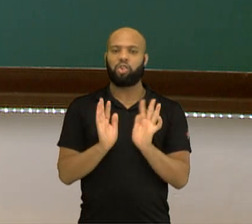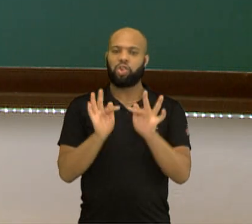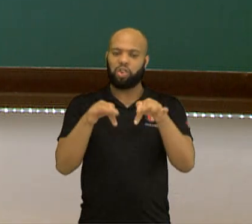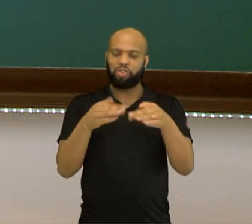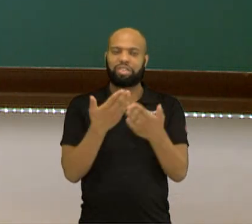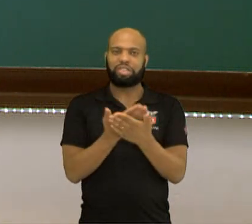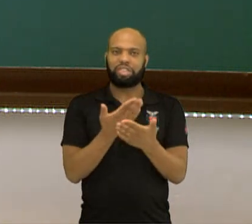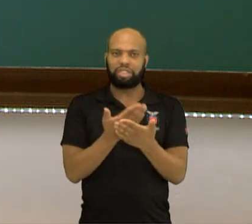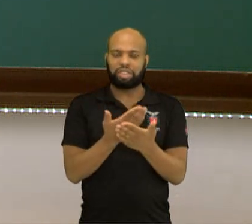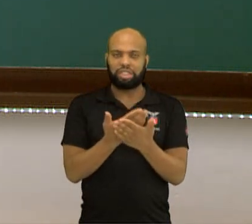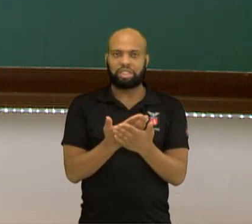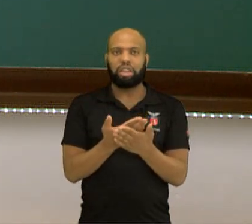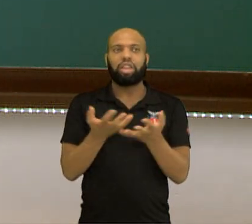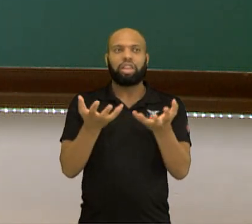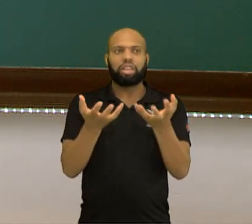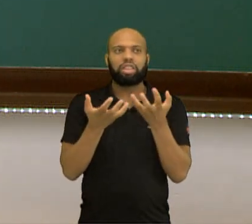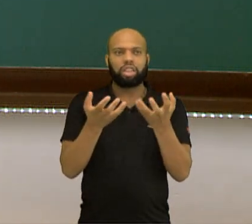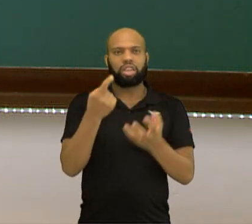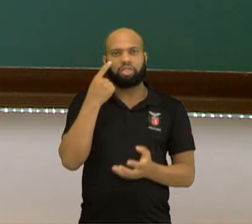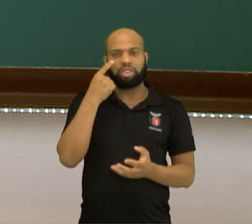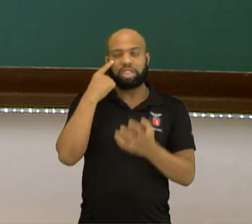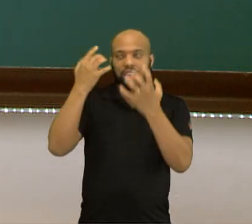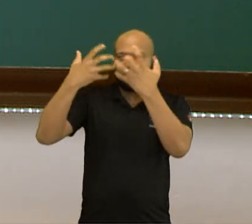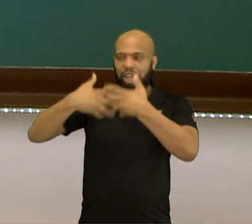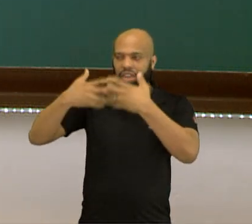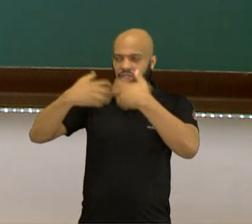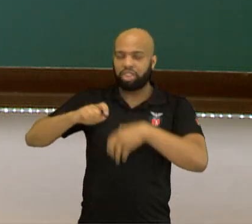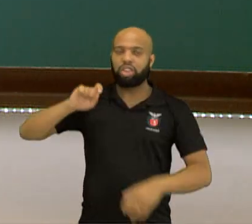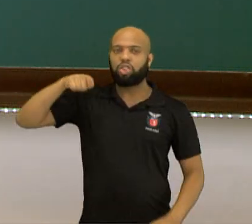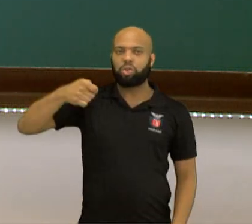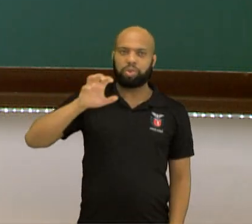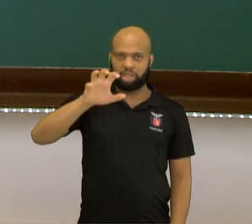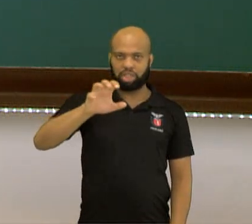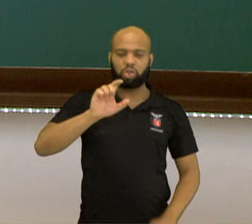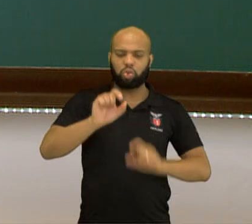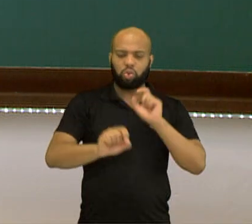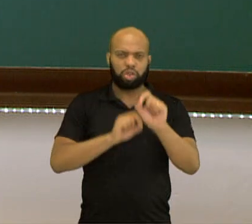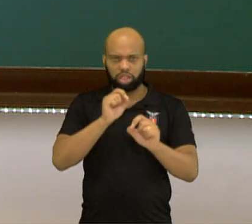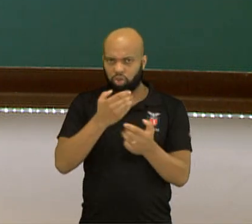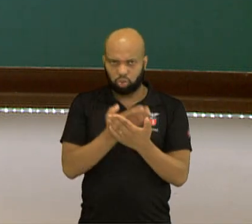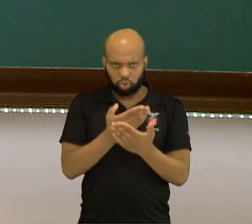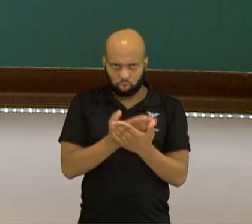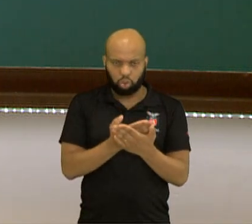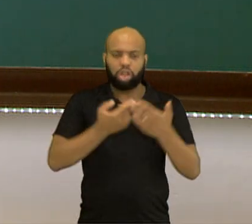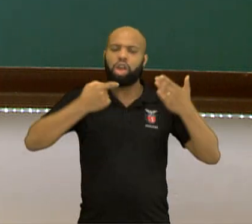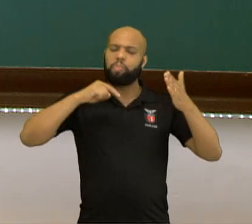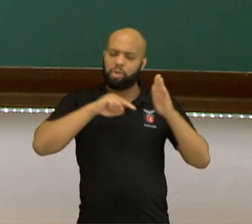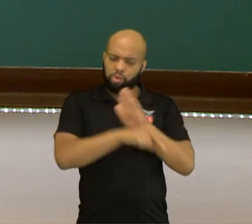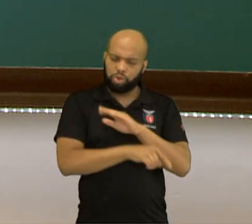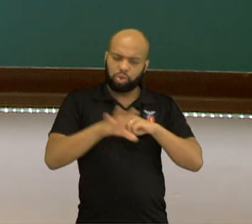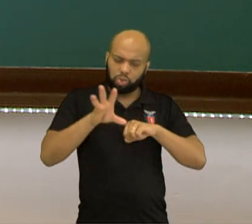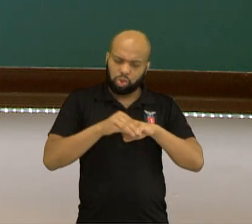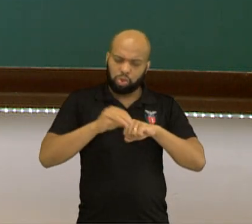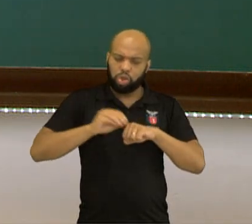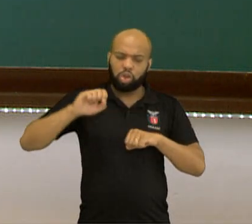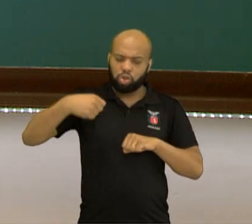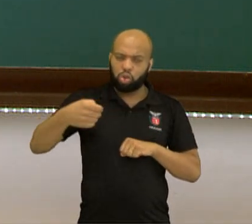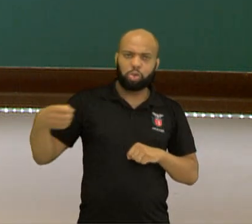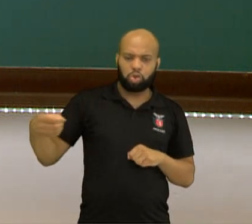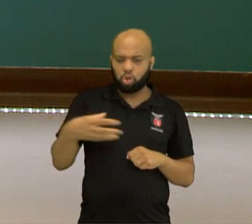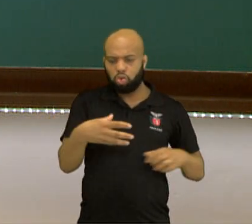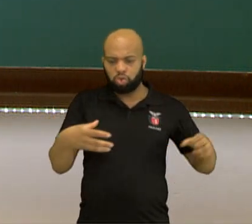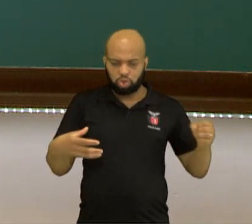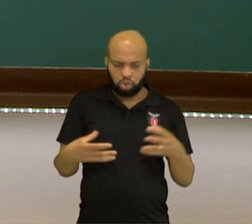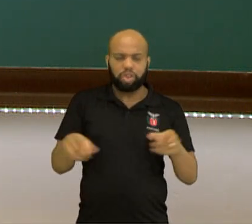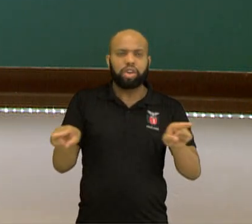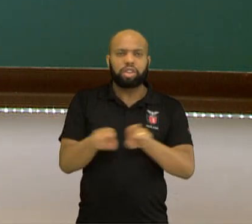hoje, pessoal, quero que vocês reflitam e pensem, que aprofundamos os conhecimentos sobre a modernidade e suas